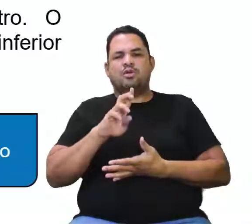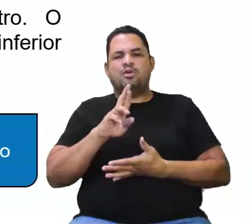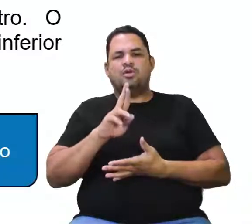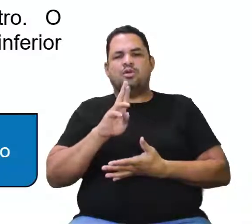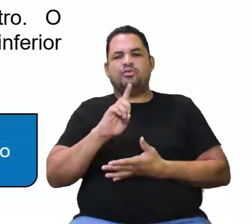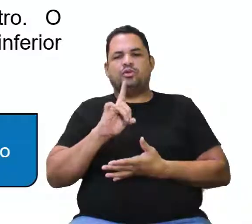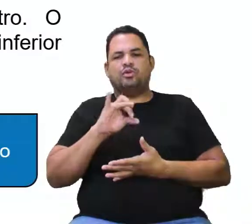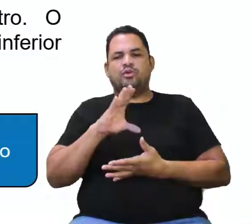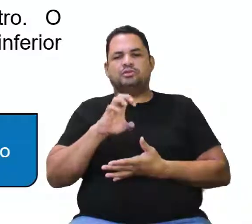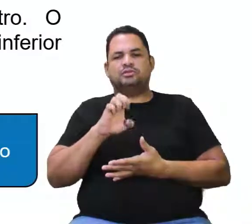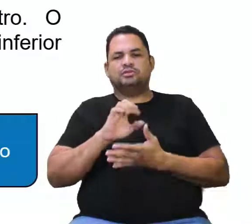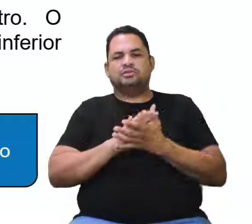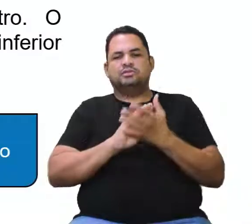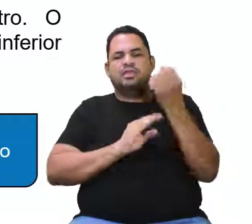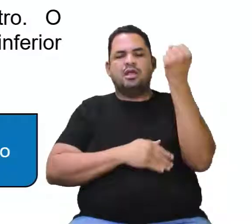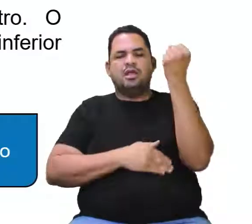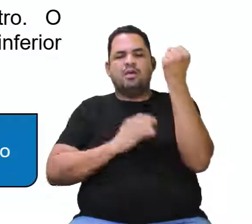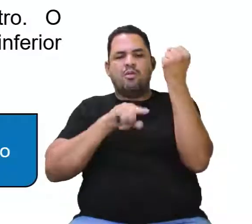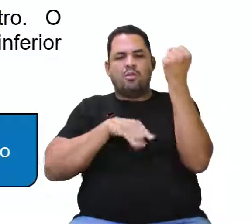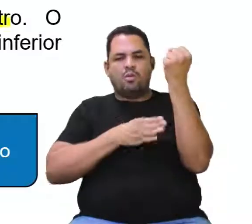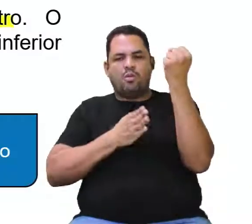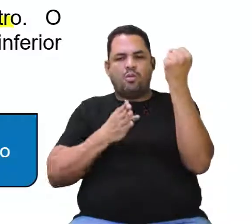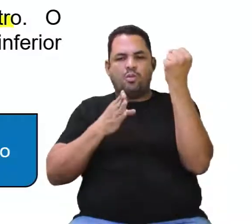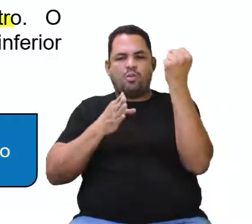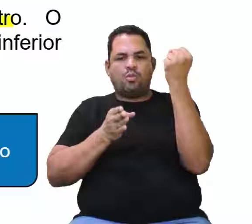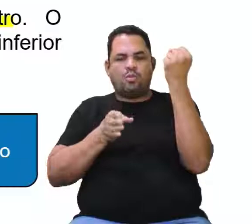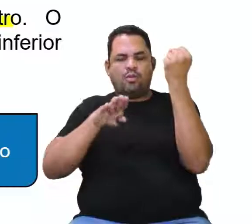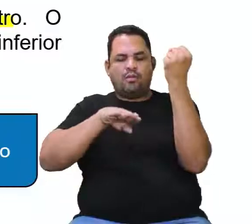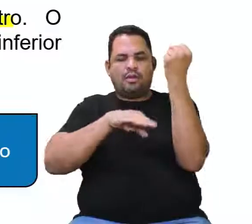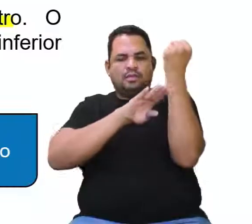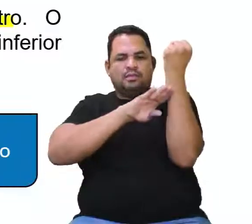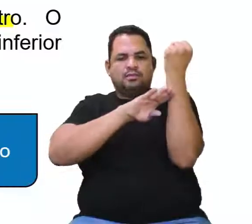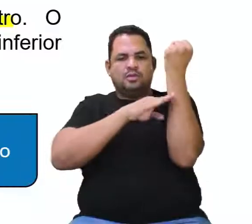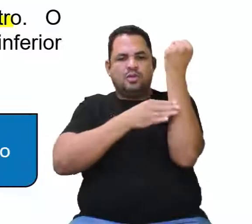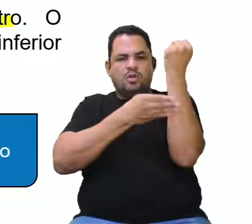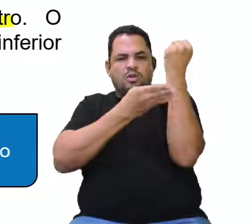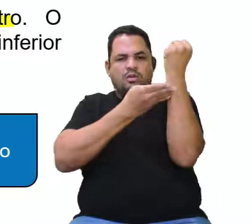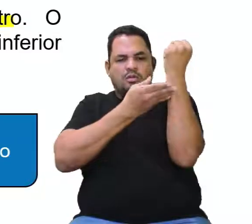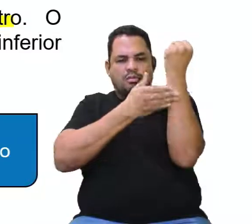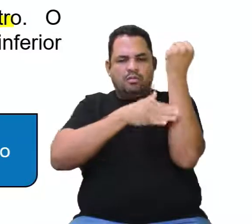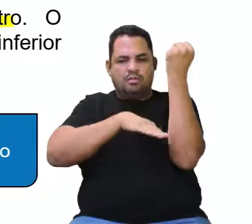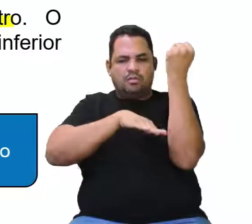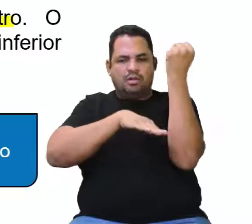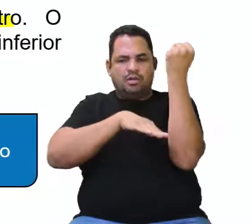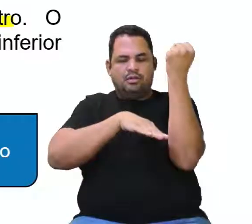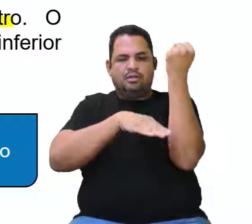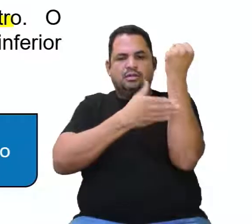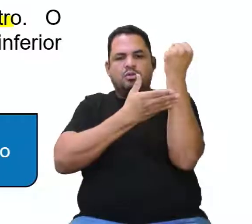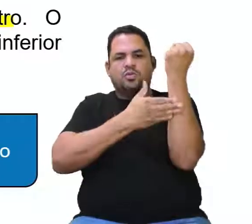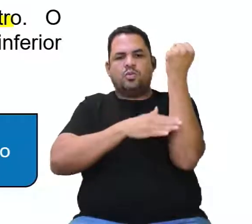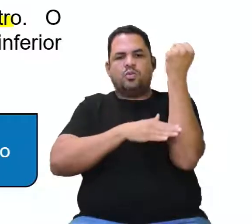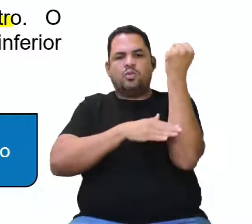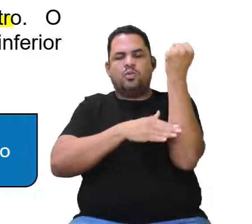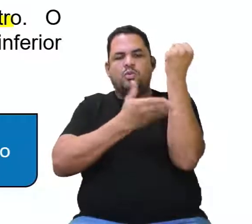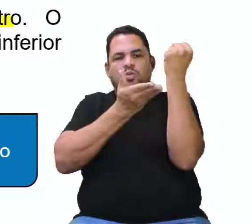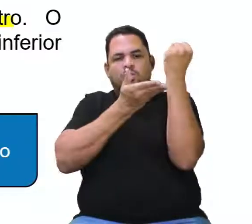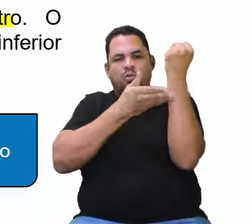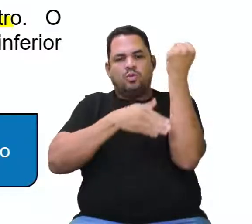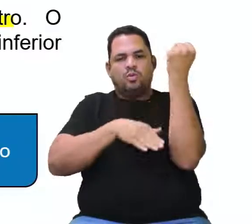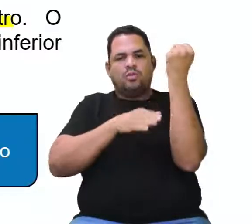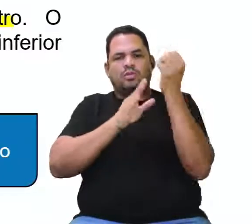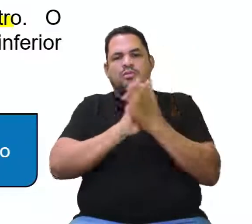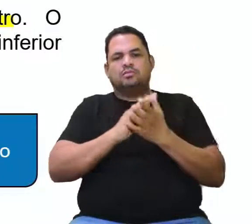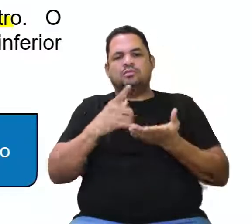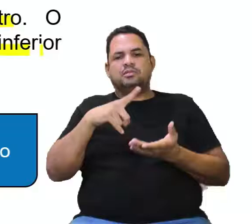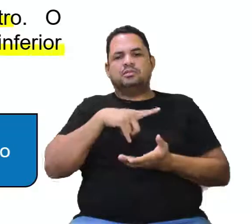quê, professora? É uma curvatura da coluna para dentro, né? Um aumento aí anormal da curva interior das costas, o que